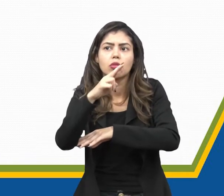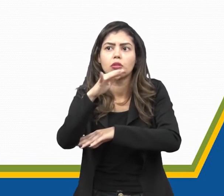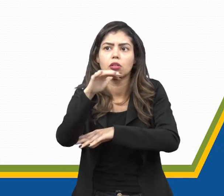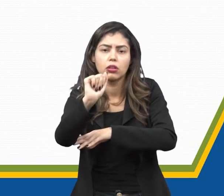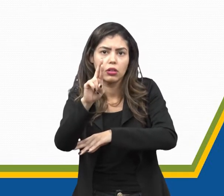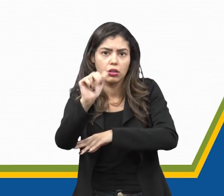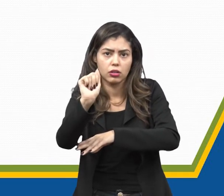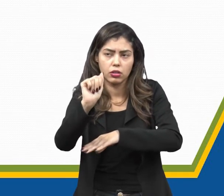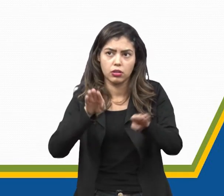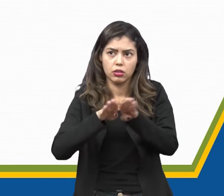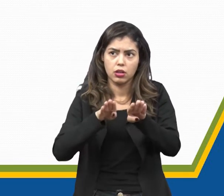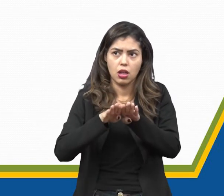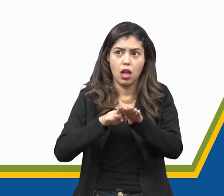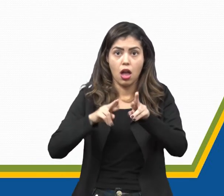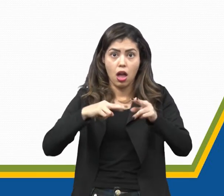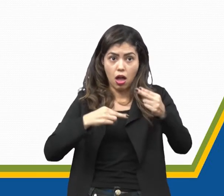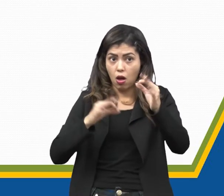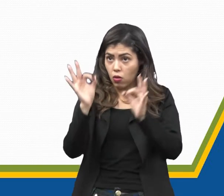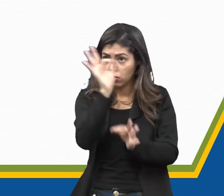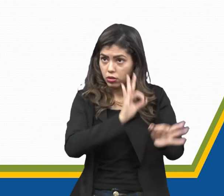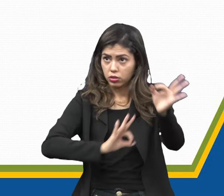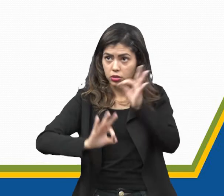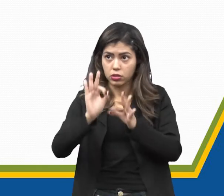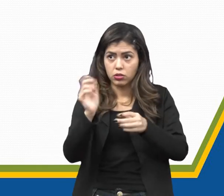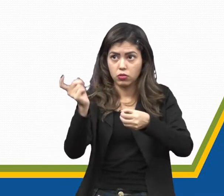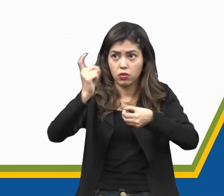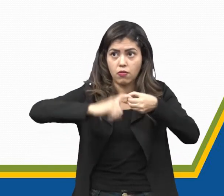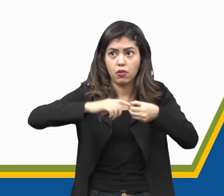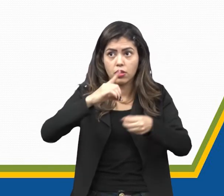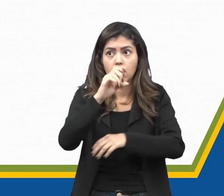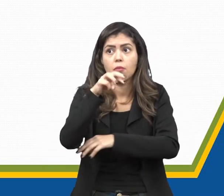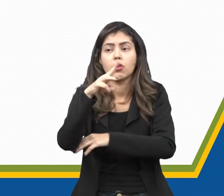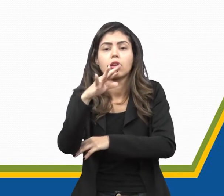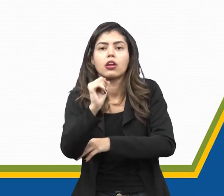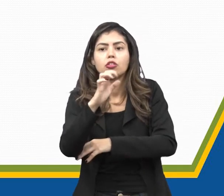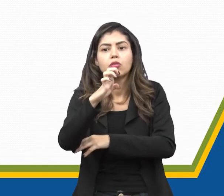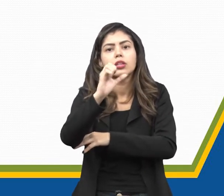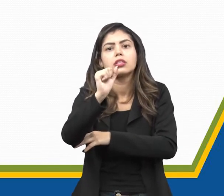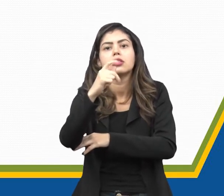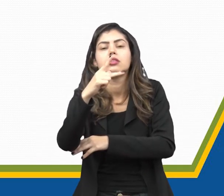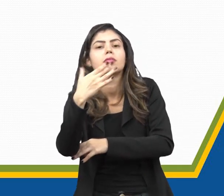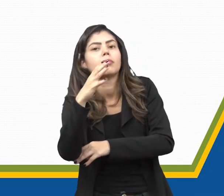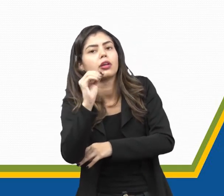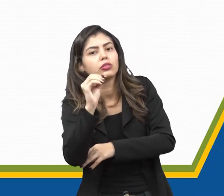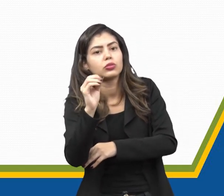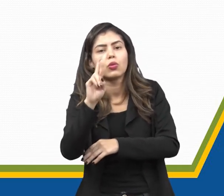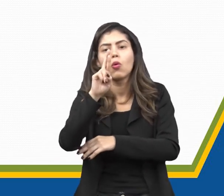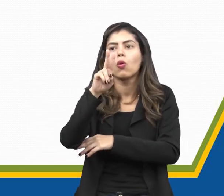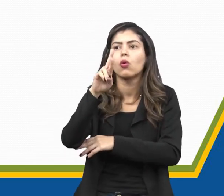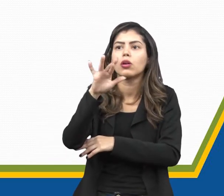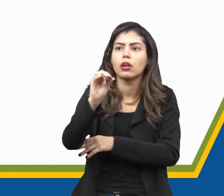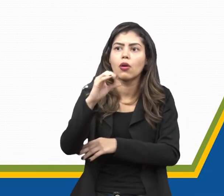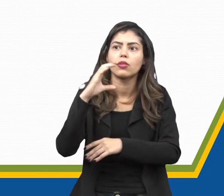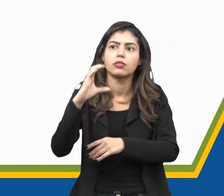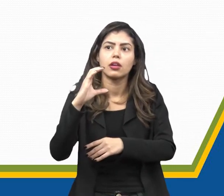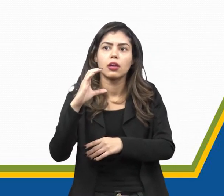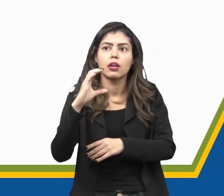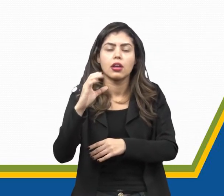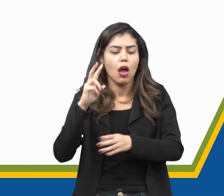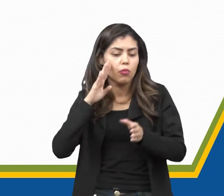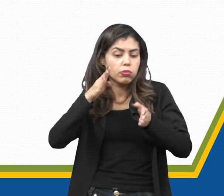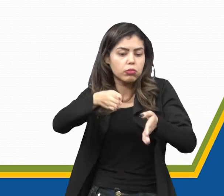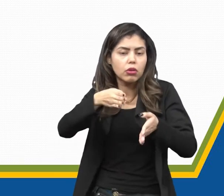o reordenamento democrático do espaço rural; letra C, a concentração da mão de obra no meio agrário;